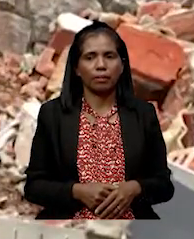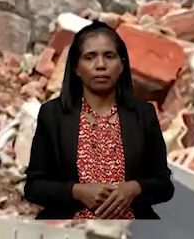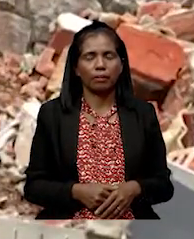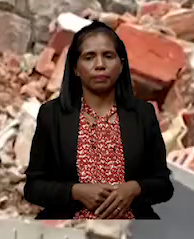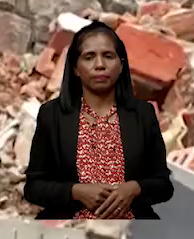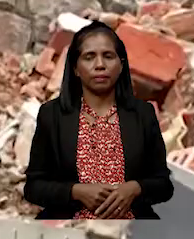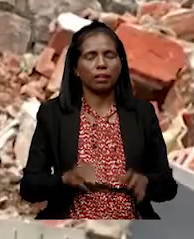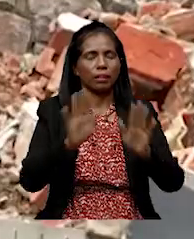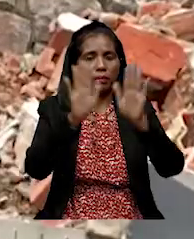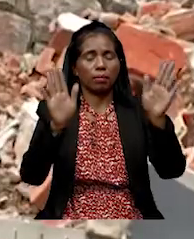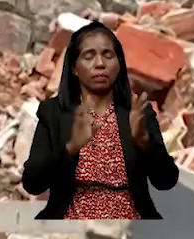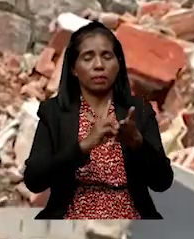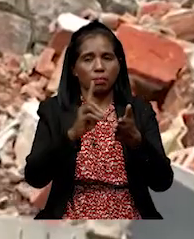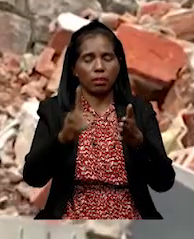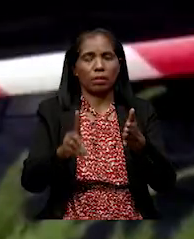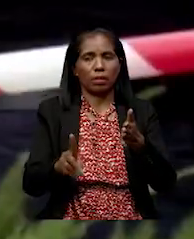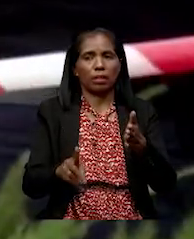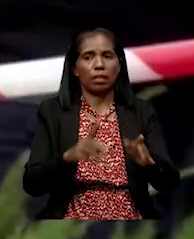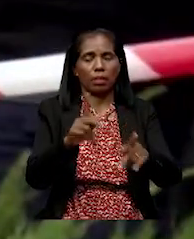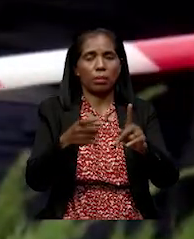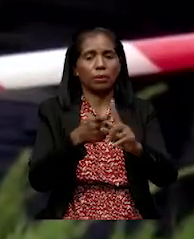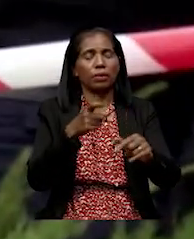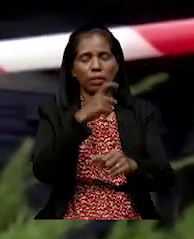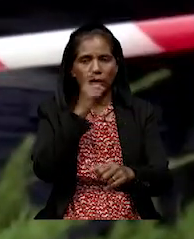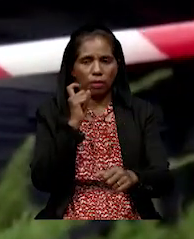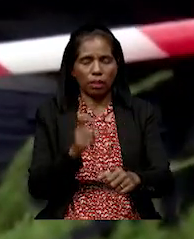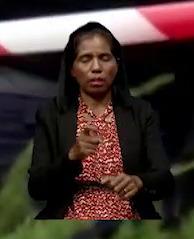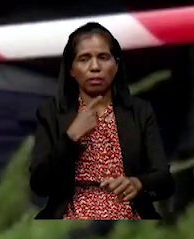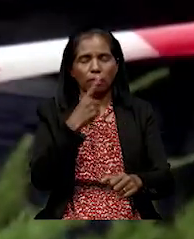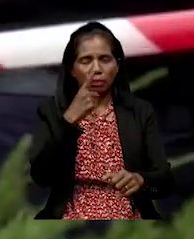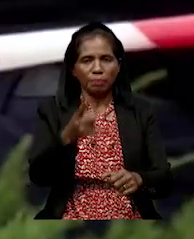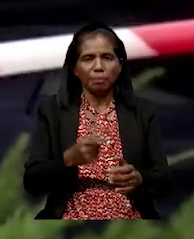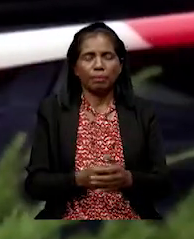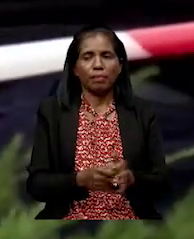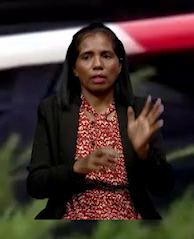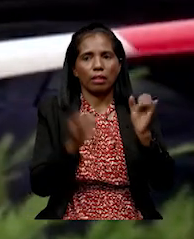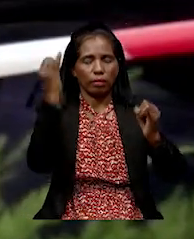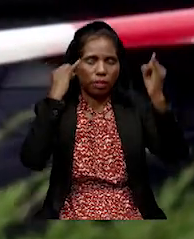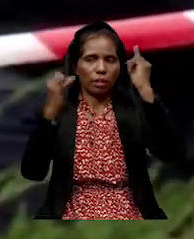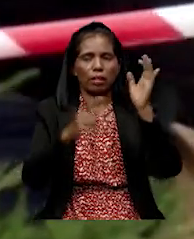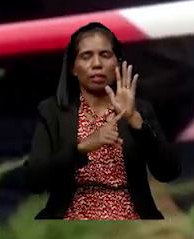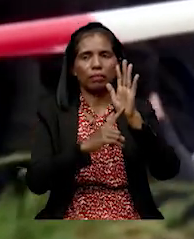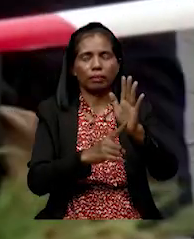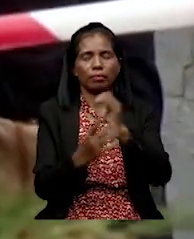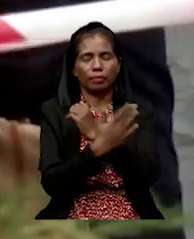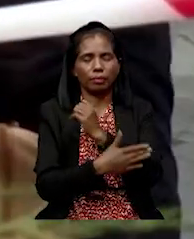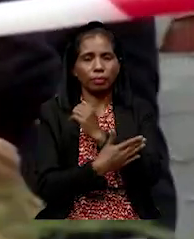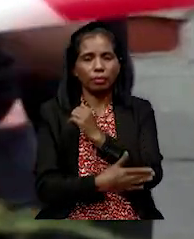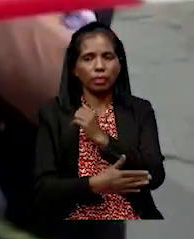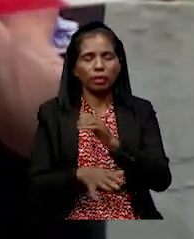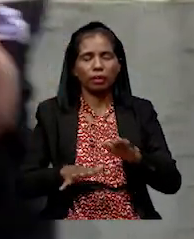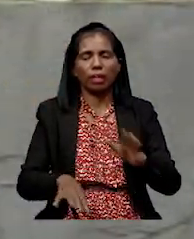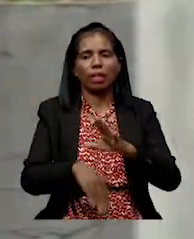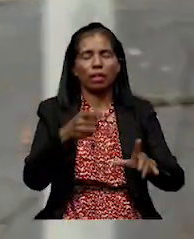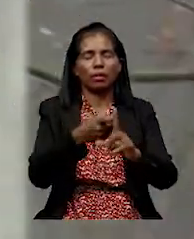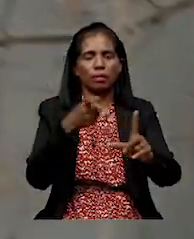Ia domingo semana né, autoridade ucrânia teten ter informação ne berelata foi na lei snekatak desde Rússia retira Rússia área norte